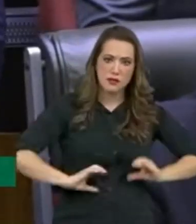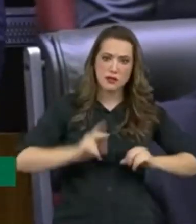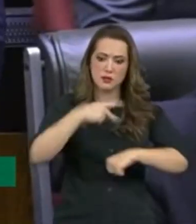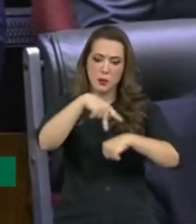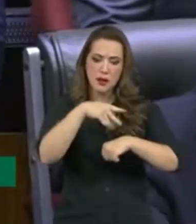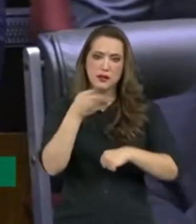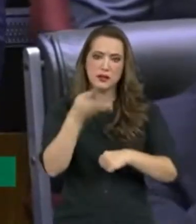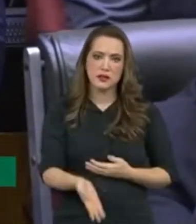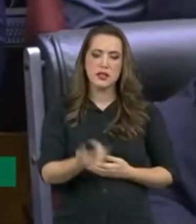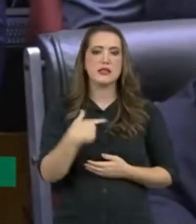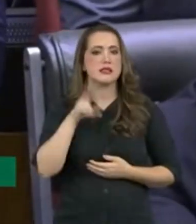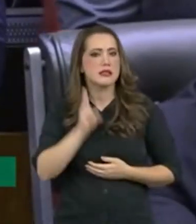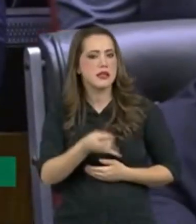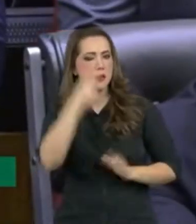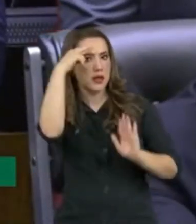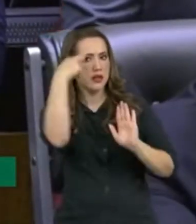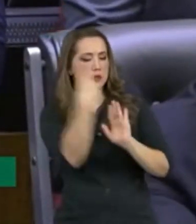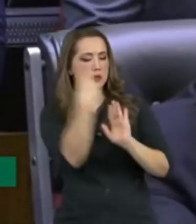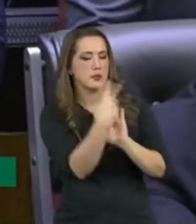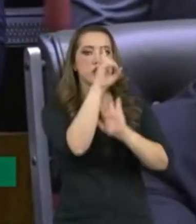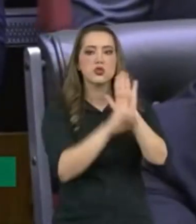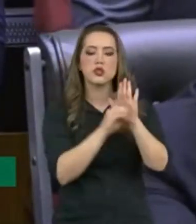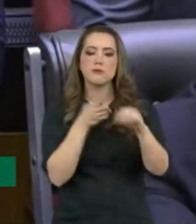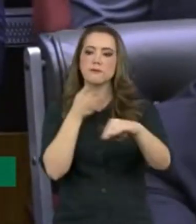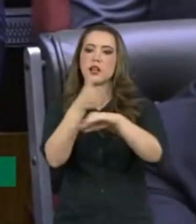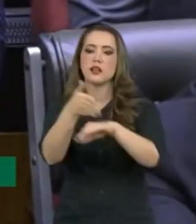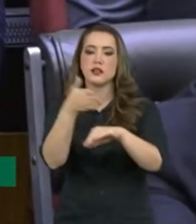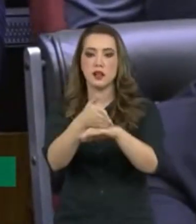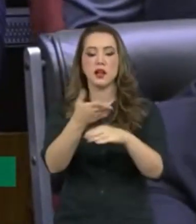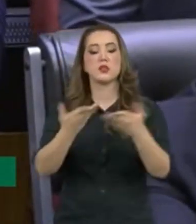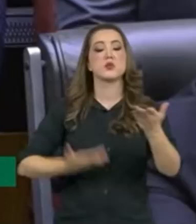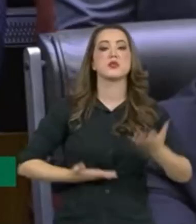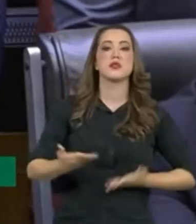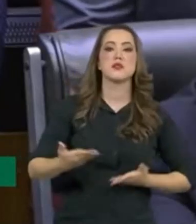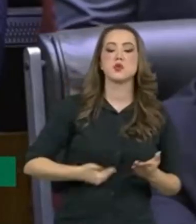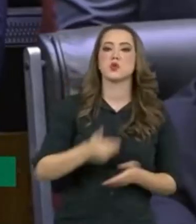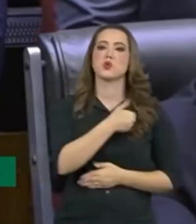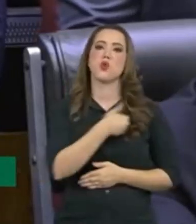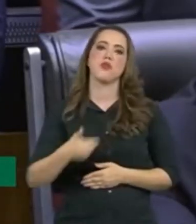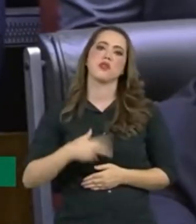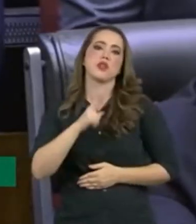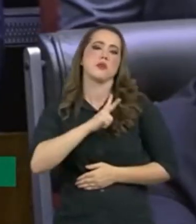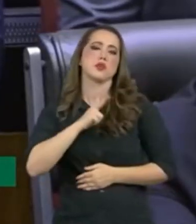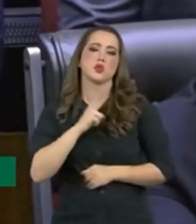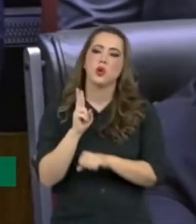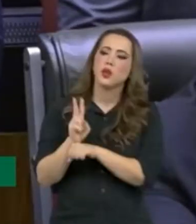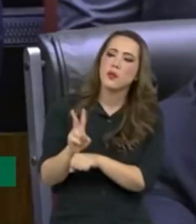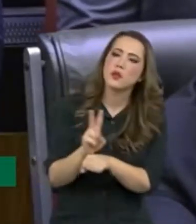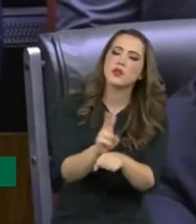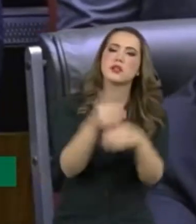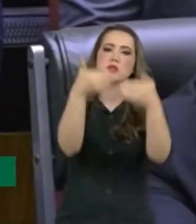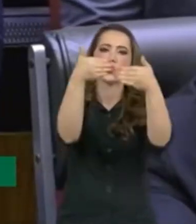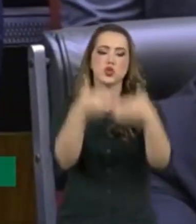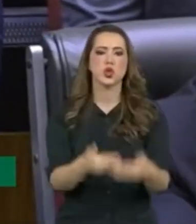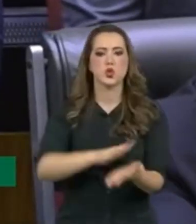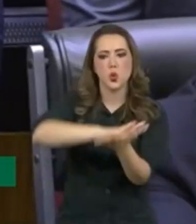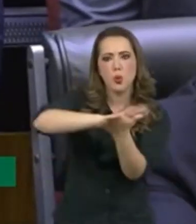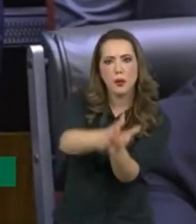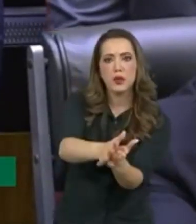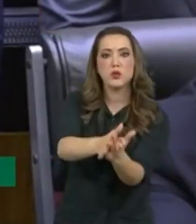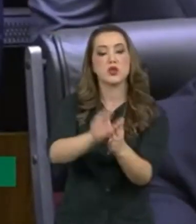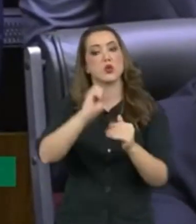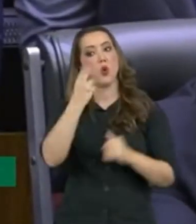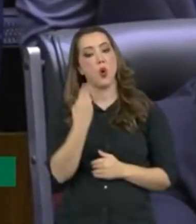seus direitos respeitados no acesso aos serviços públicos e particulares, na proteção frente ao preconceito